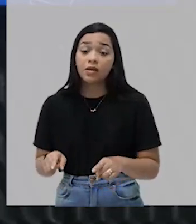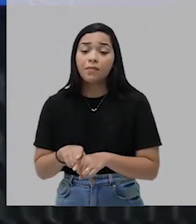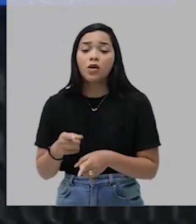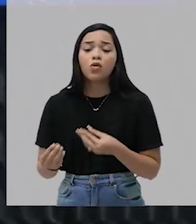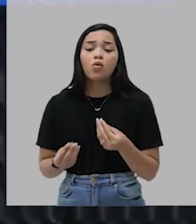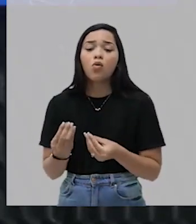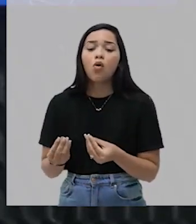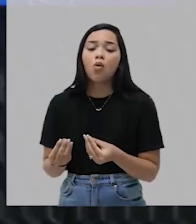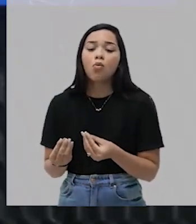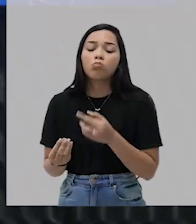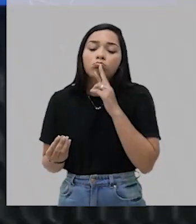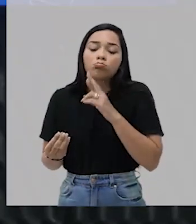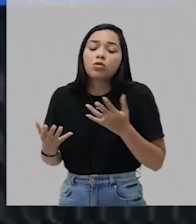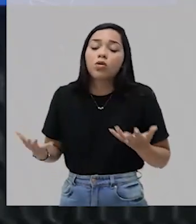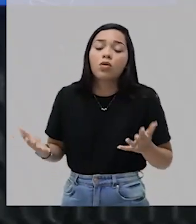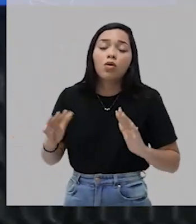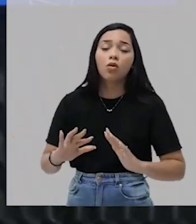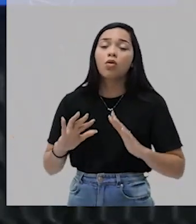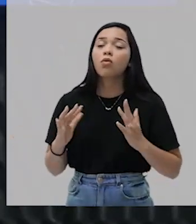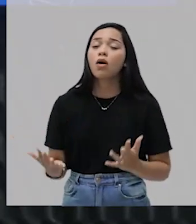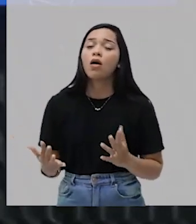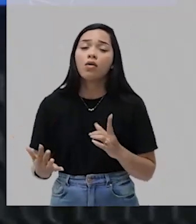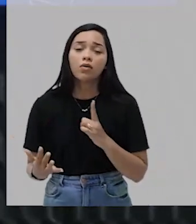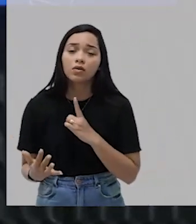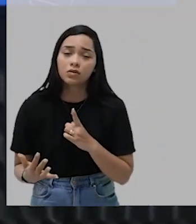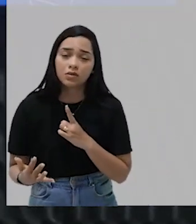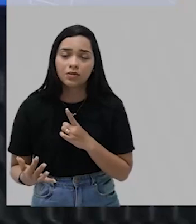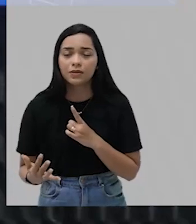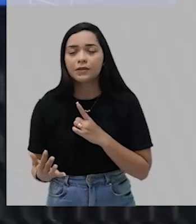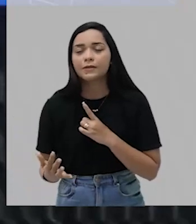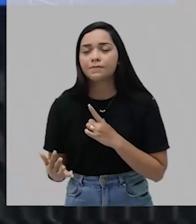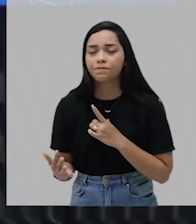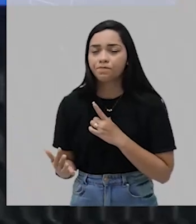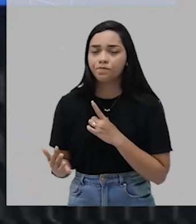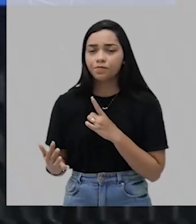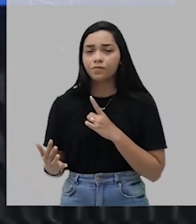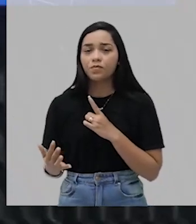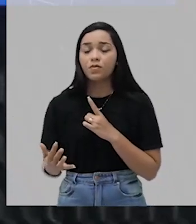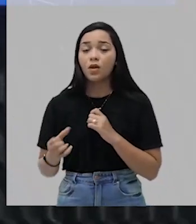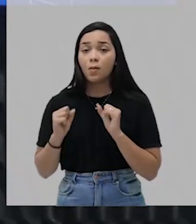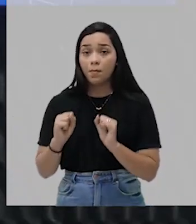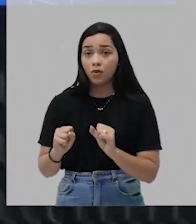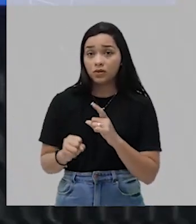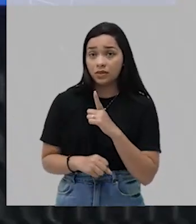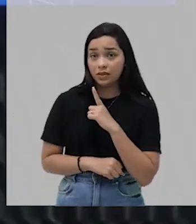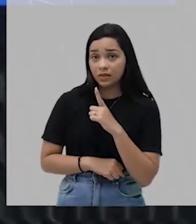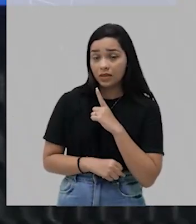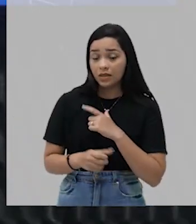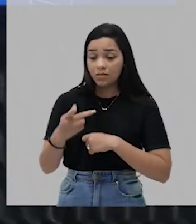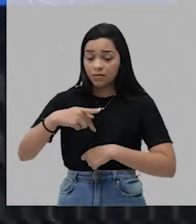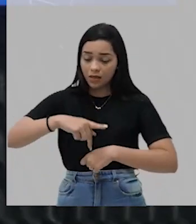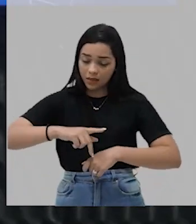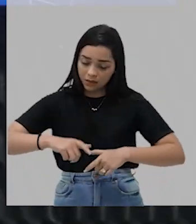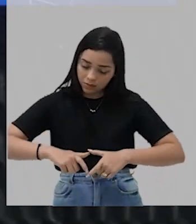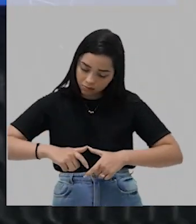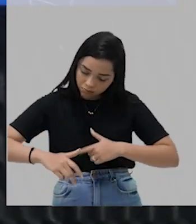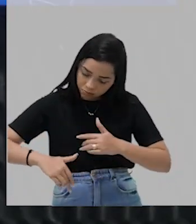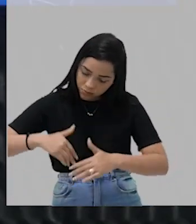a saída, né, Jereba? Qual seria a saída para que se tenha um país